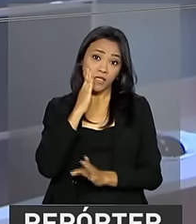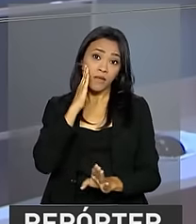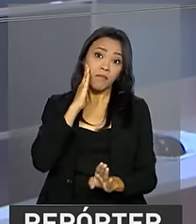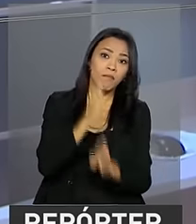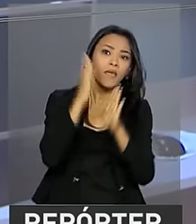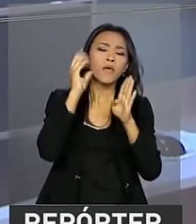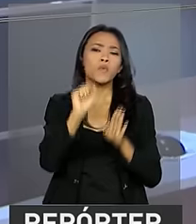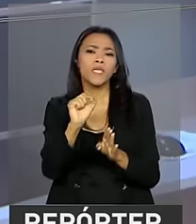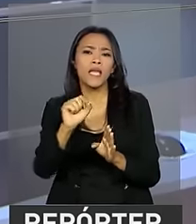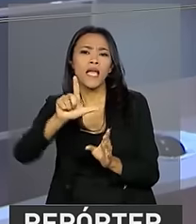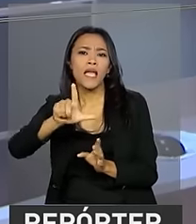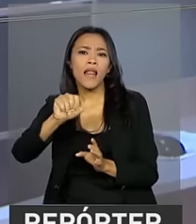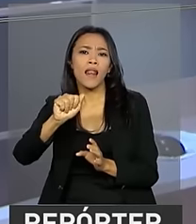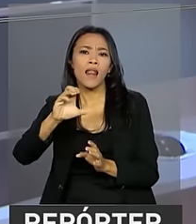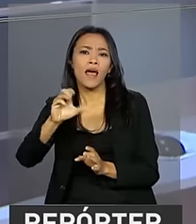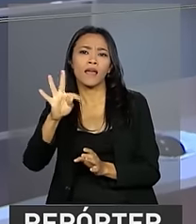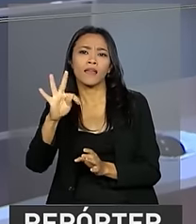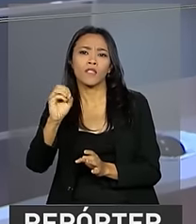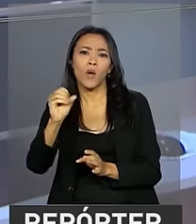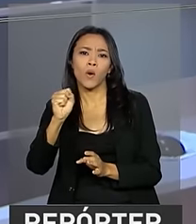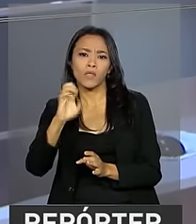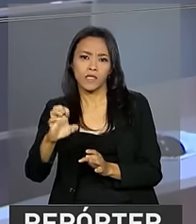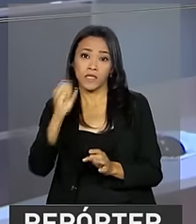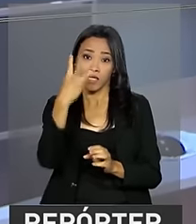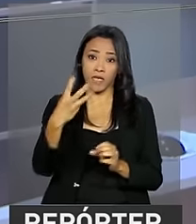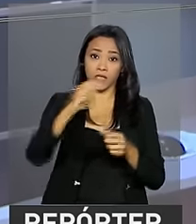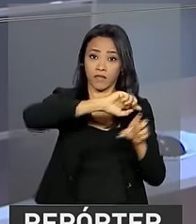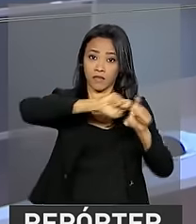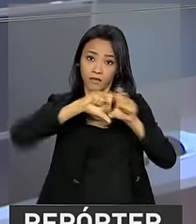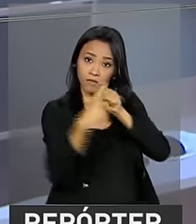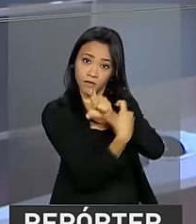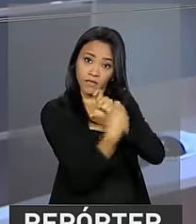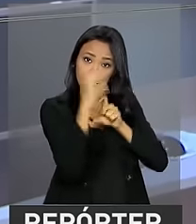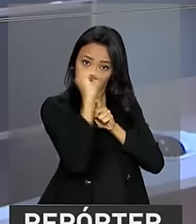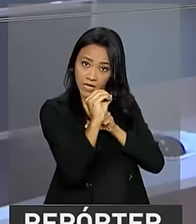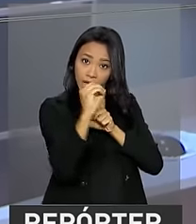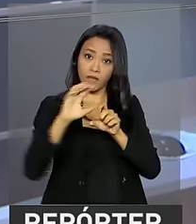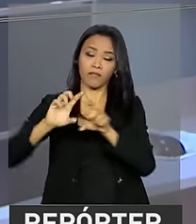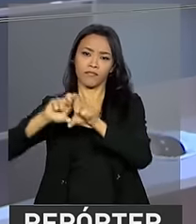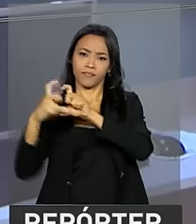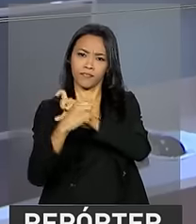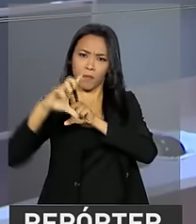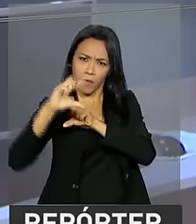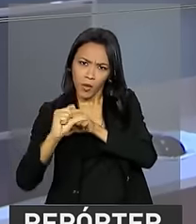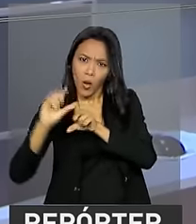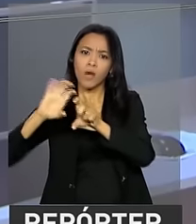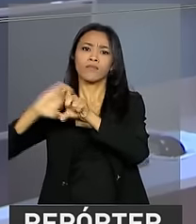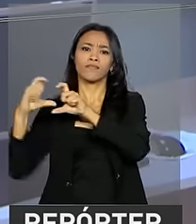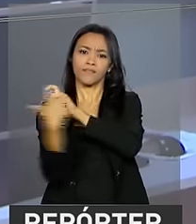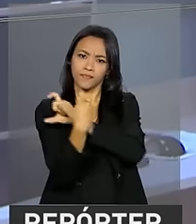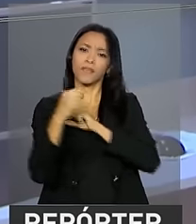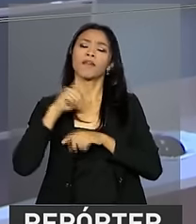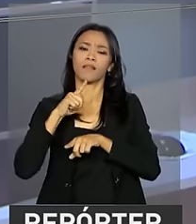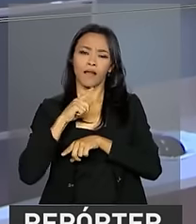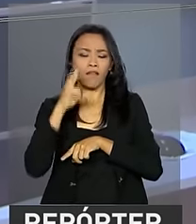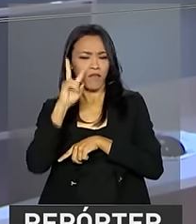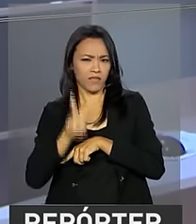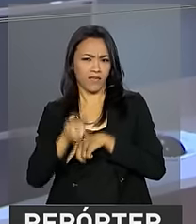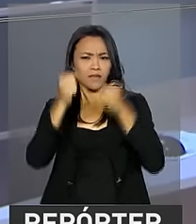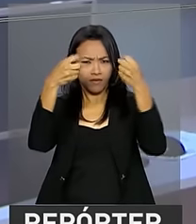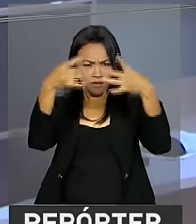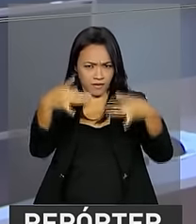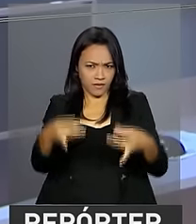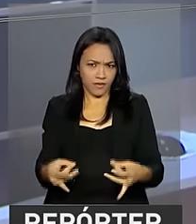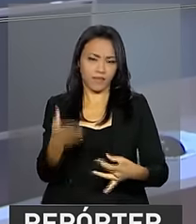mercado de alimentos terá três tipos de rotulagem zero lactose baixo teor e contém lactose vamos ver os detalhes na